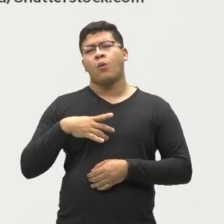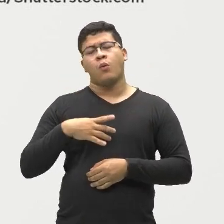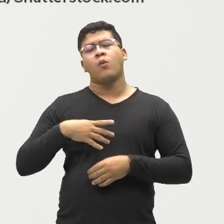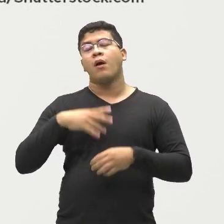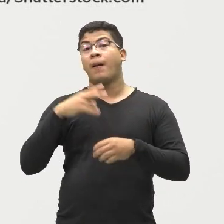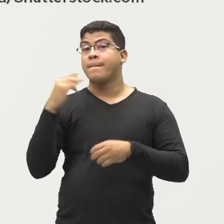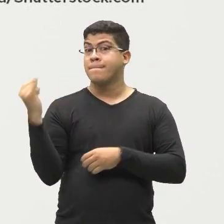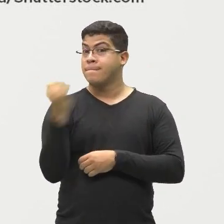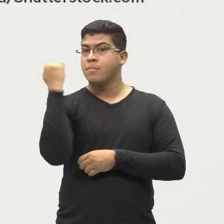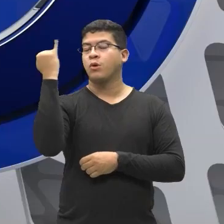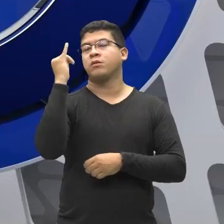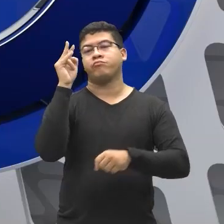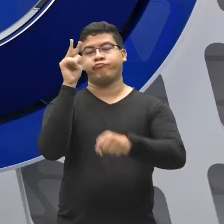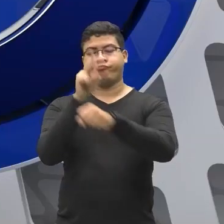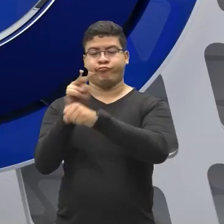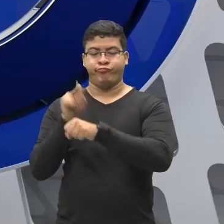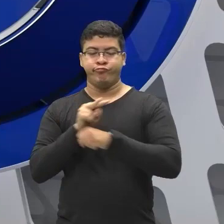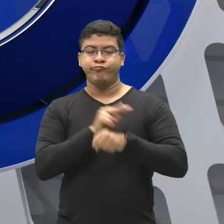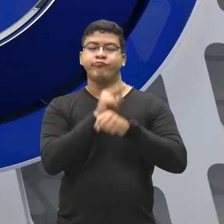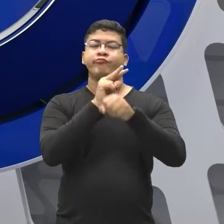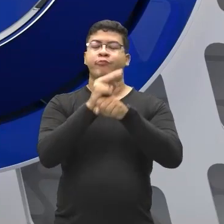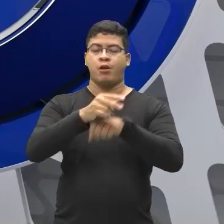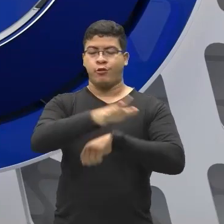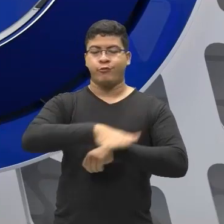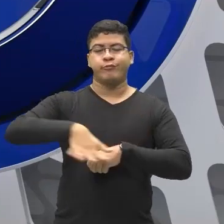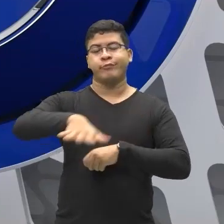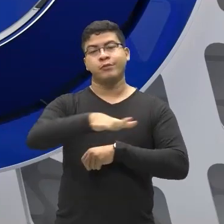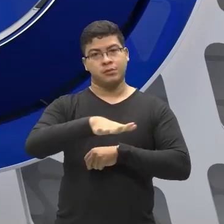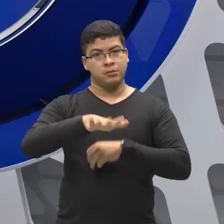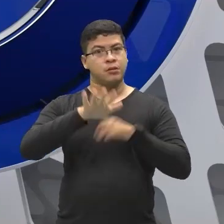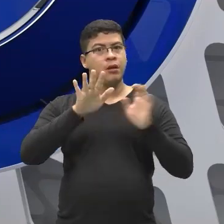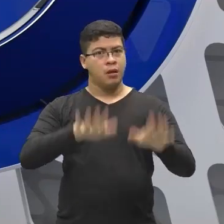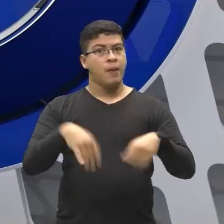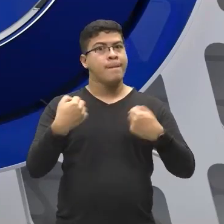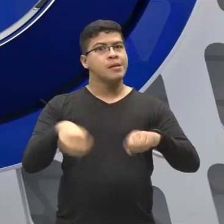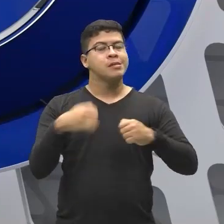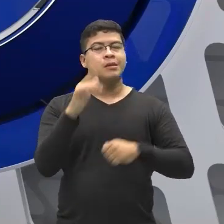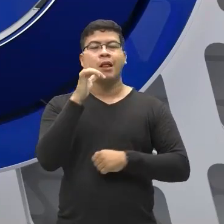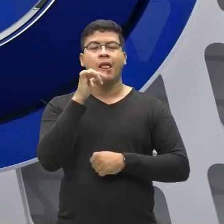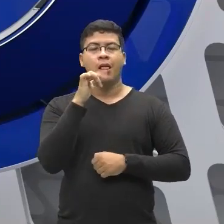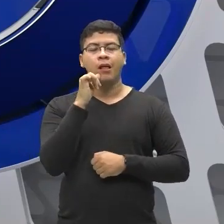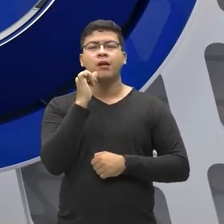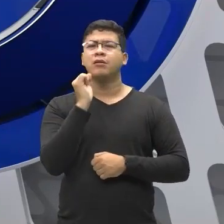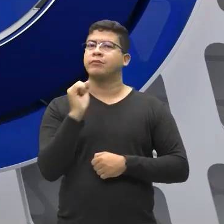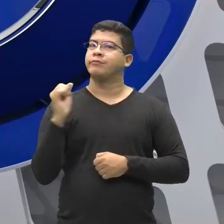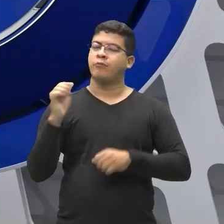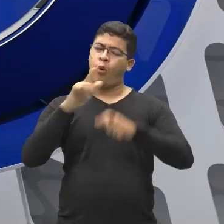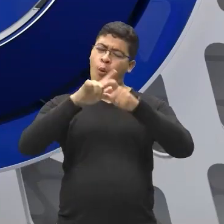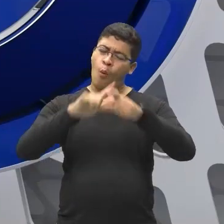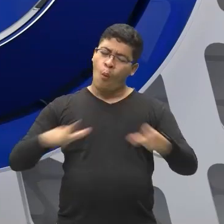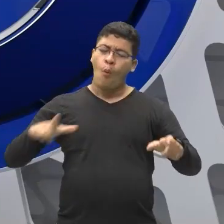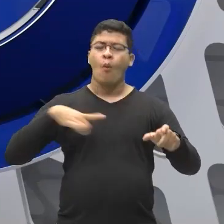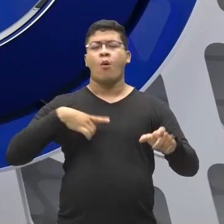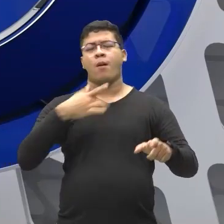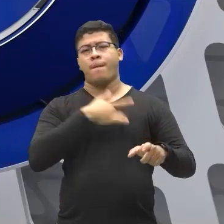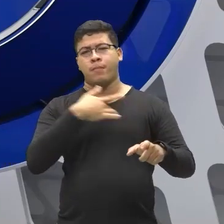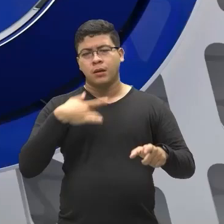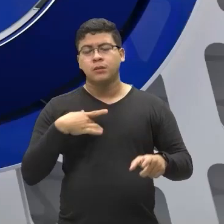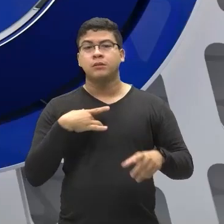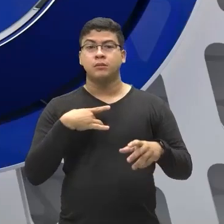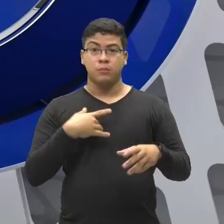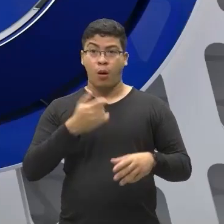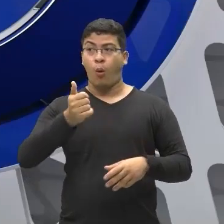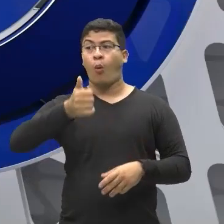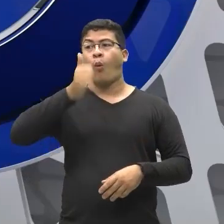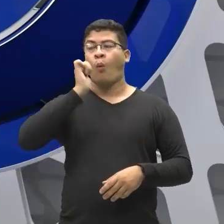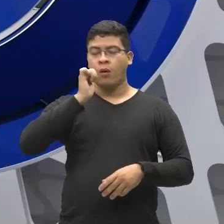básico justamente por isso. É importante que a gente tenha uma água que esteja ali, ó, limpa, saudável para eu beber,